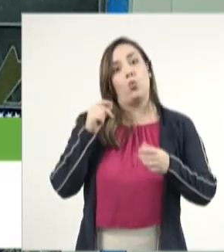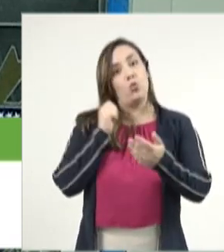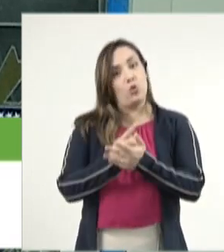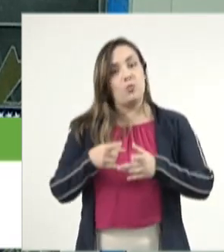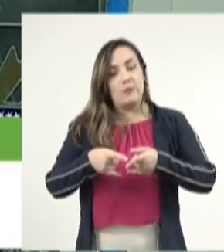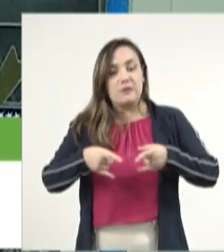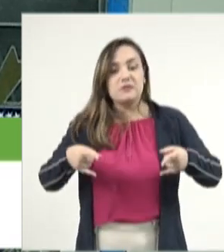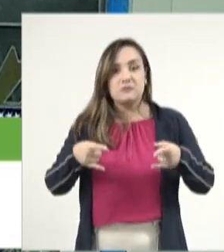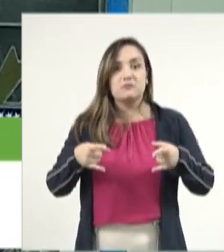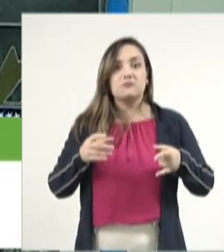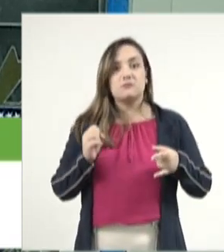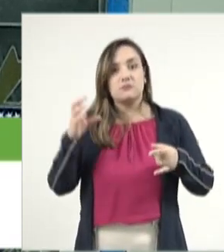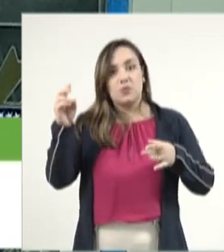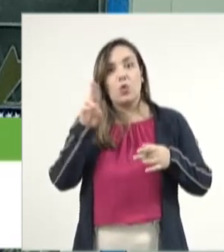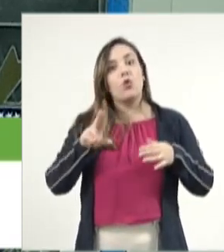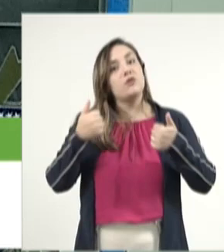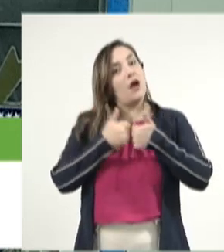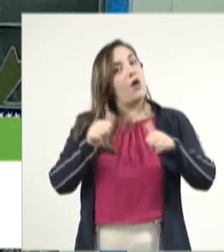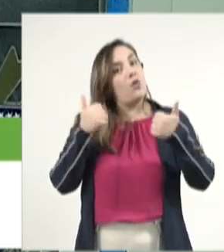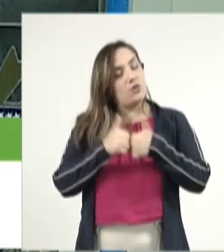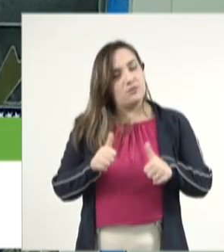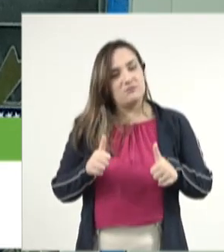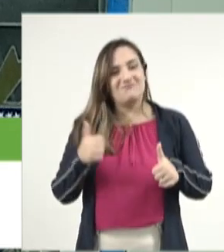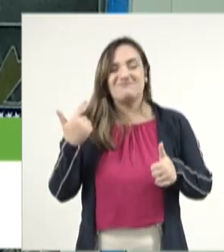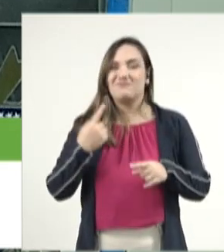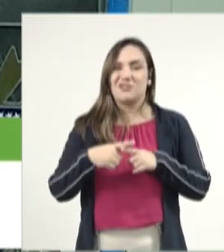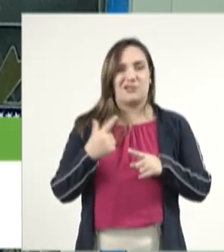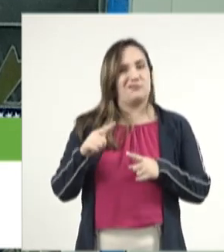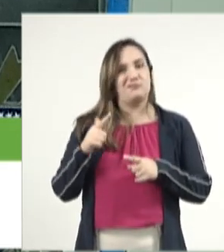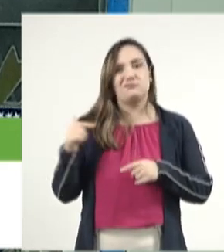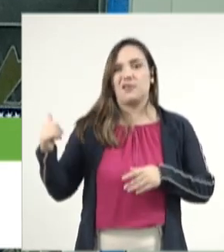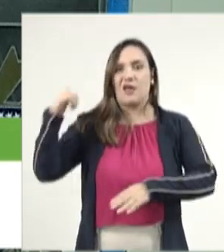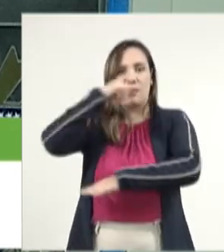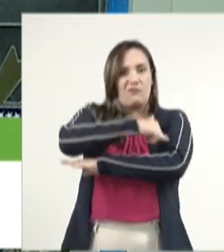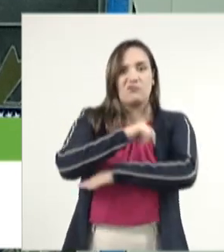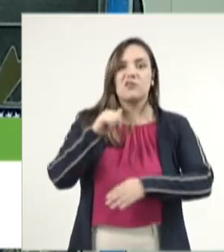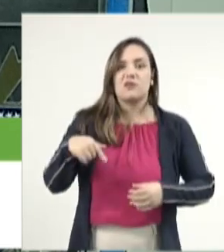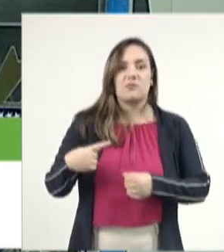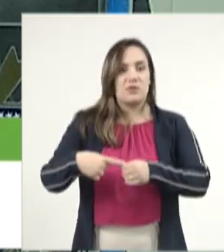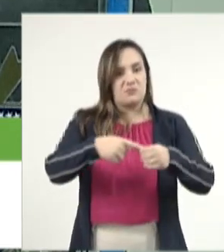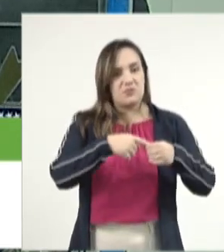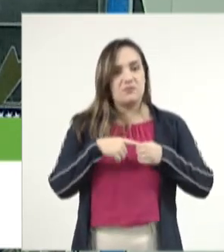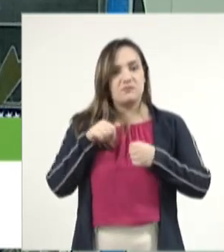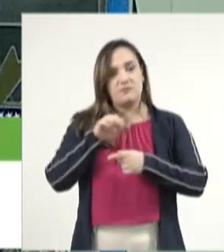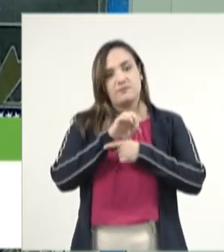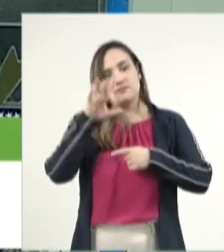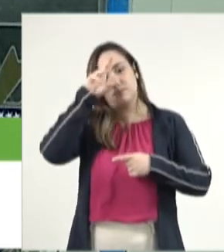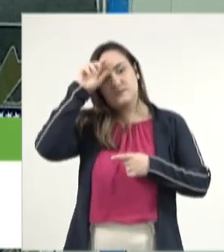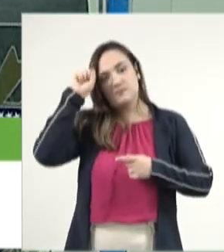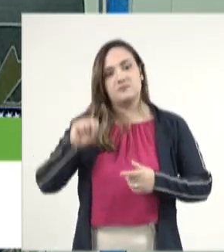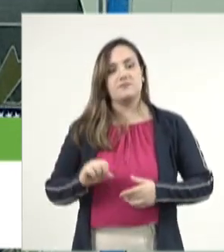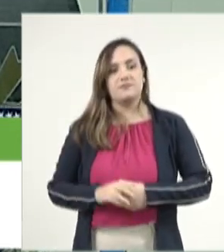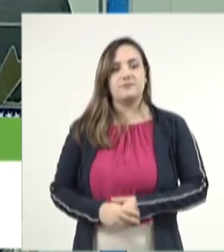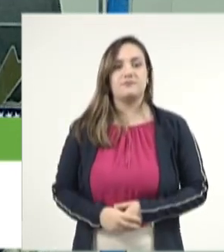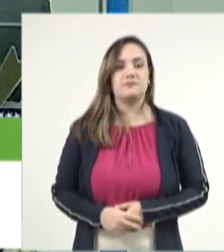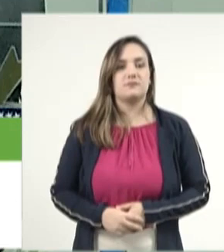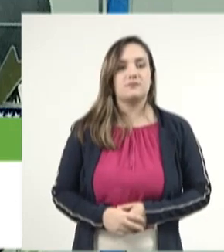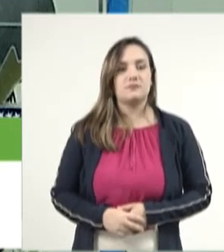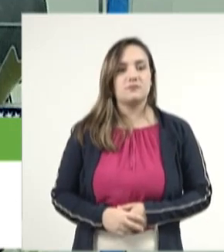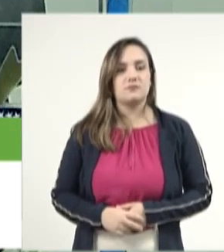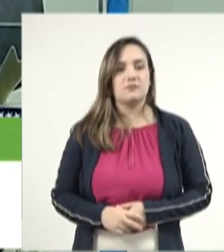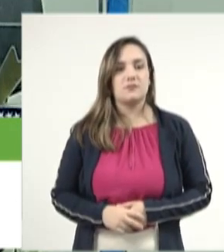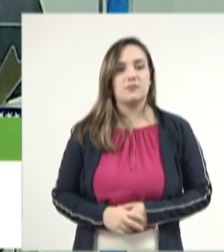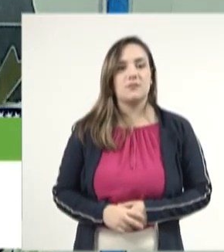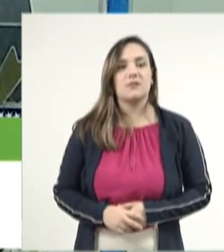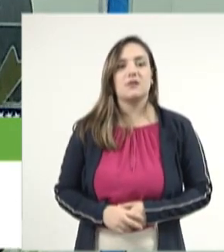uma passagem intermunicipal, né? Já que não temos linhas aéreas entre municípios sul-mato-grossenses. E quando você vai